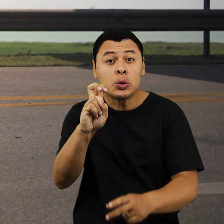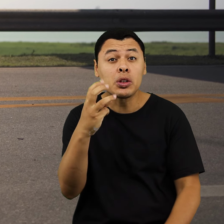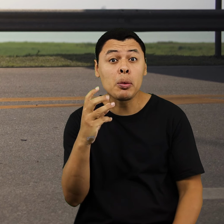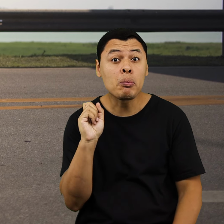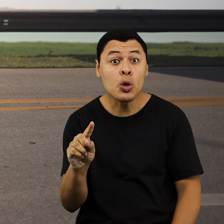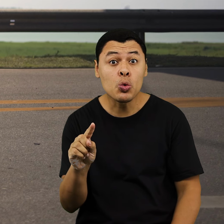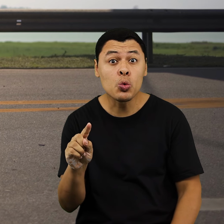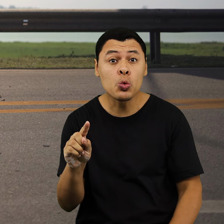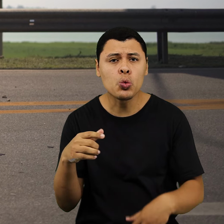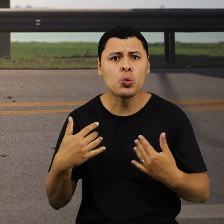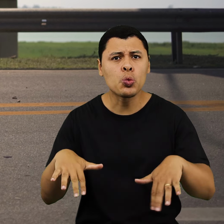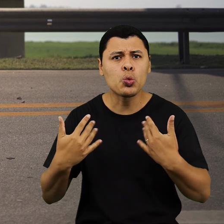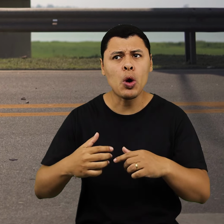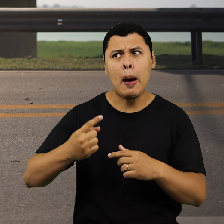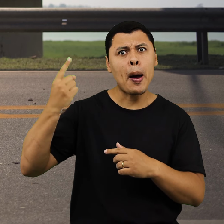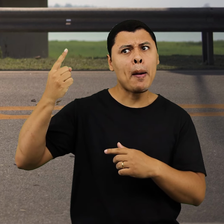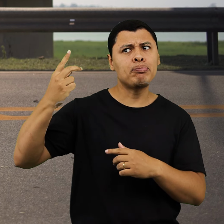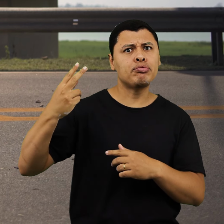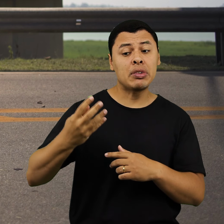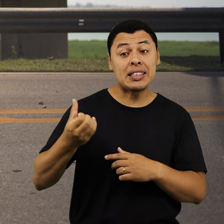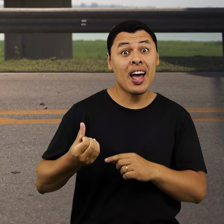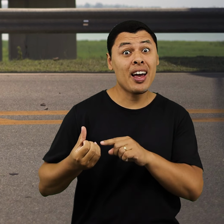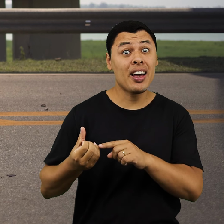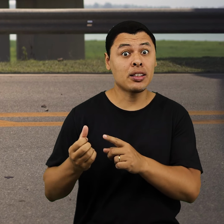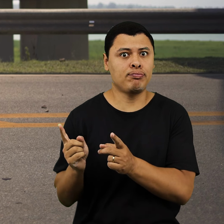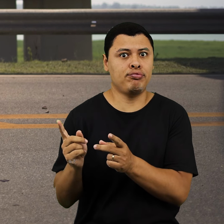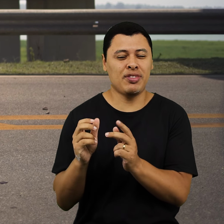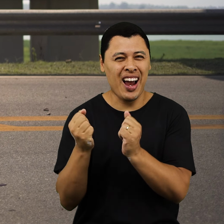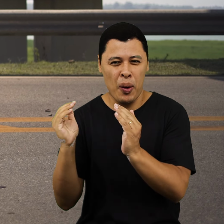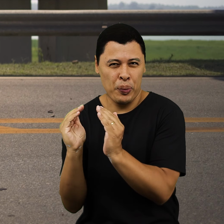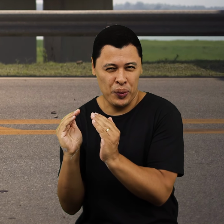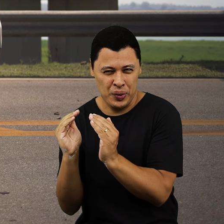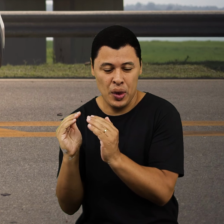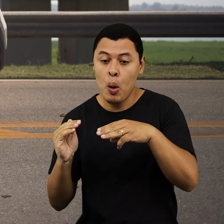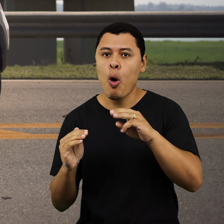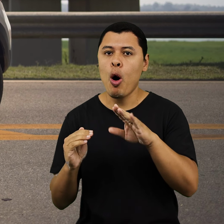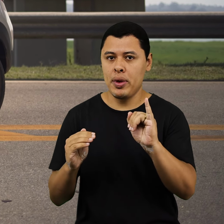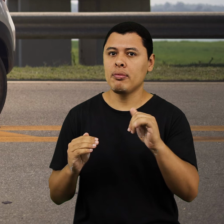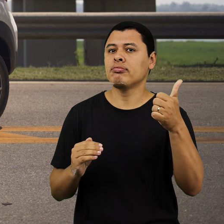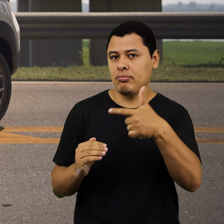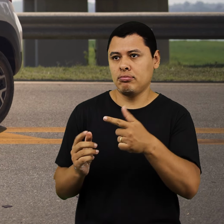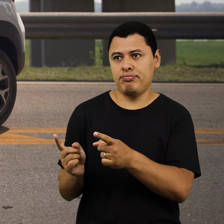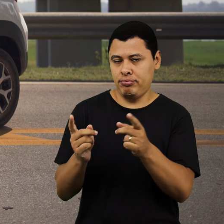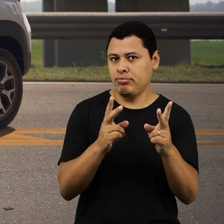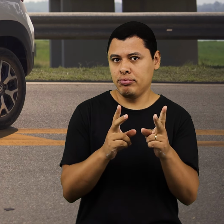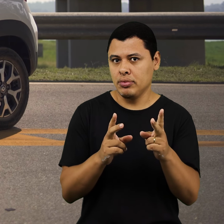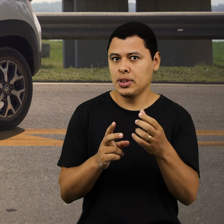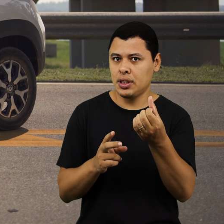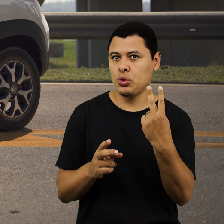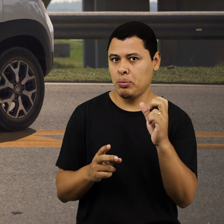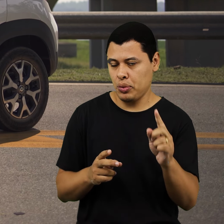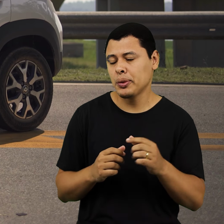unidades, o que colocou ele na 6ª posição entre os hatches compactos, logo atrás do Mobi, que emplacou 62 mil unidades.